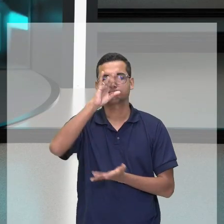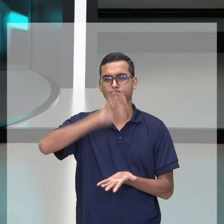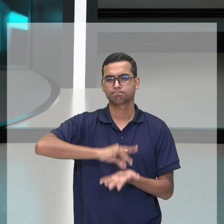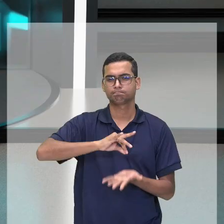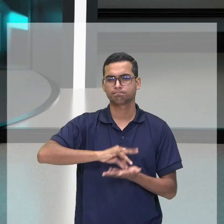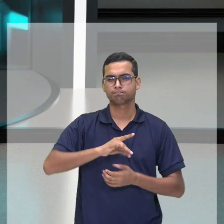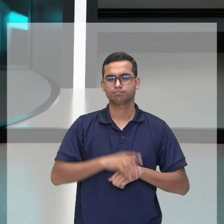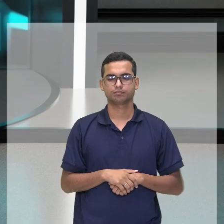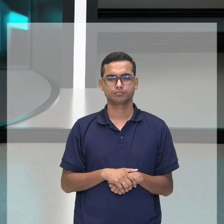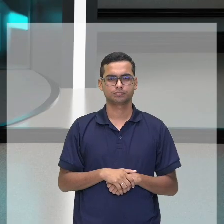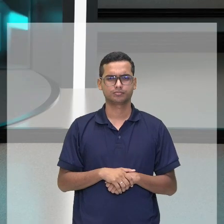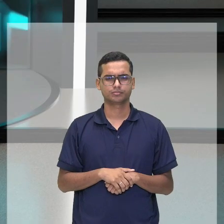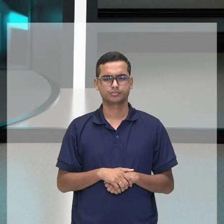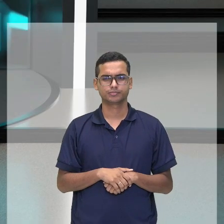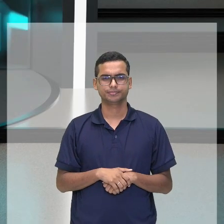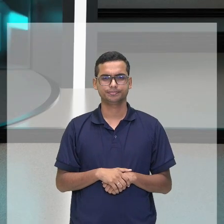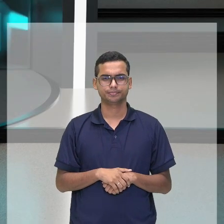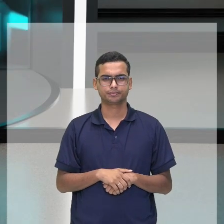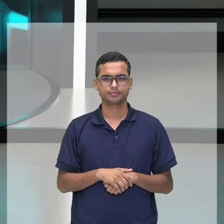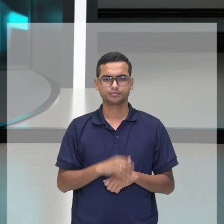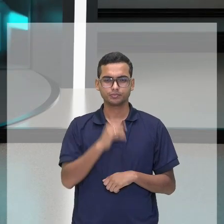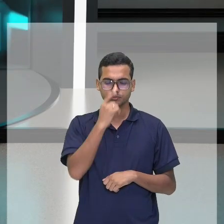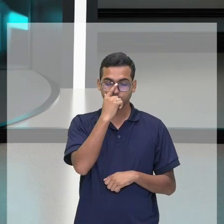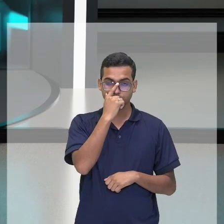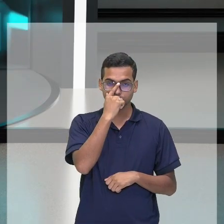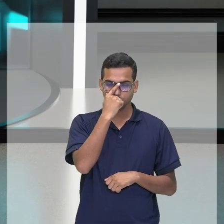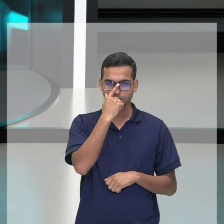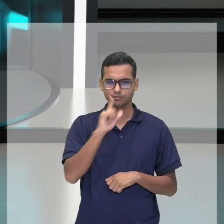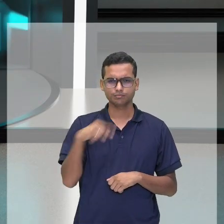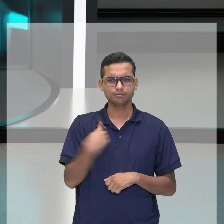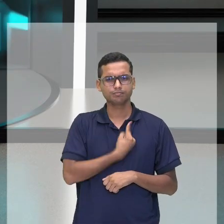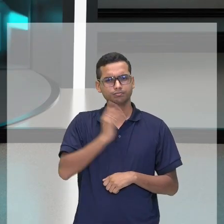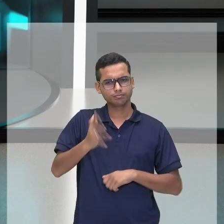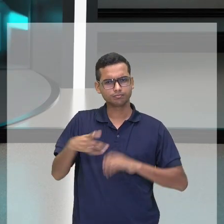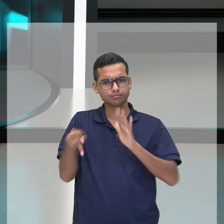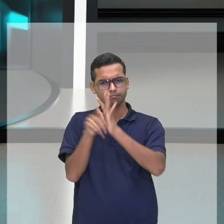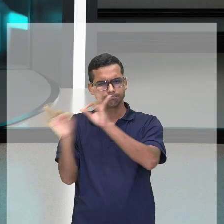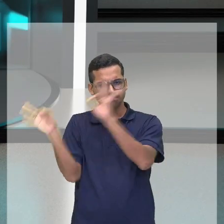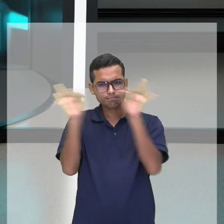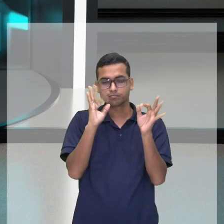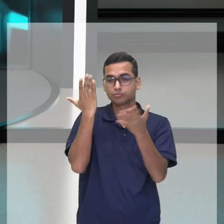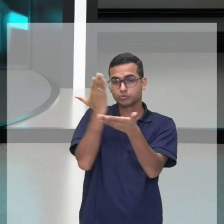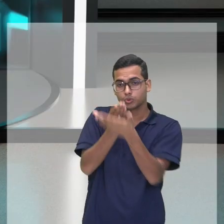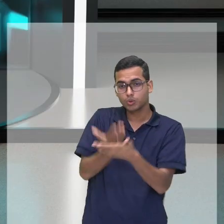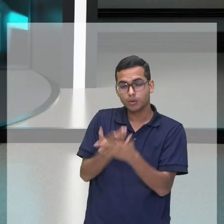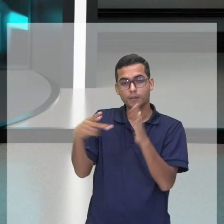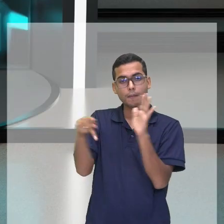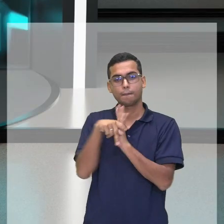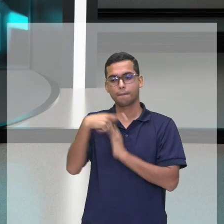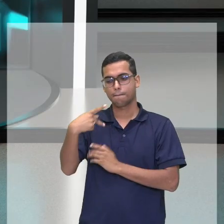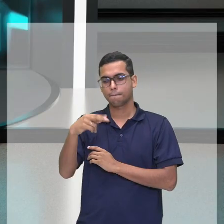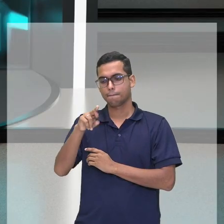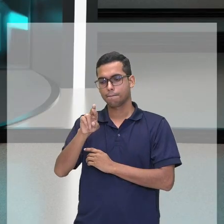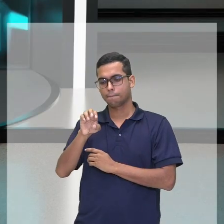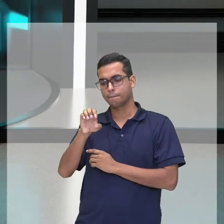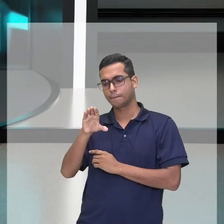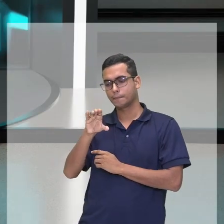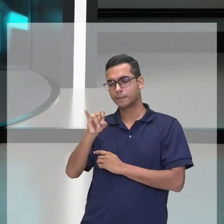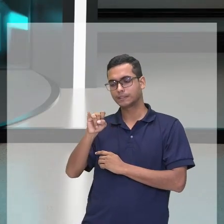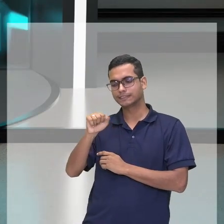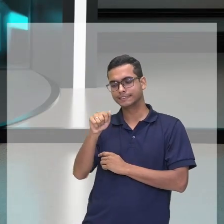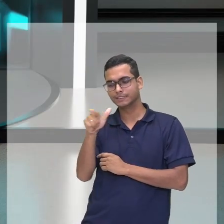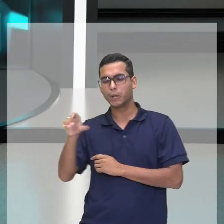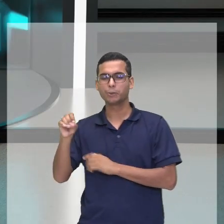Bom, então, agora que a gente já viu um pouco sobre o que é a precisão, né, que está presente também nos esportes de